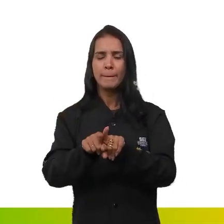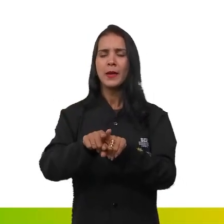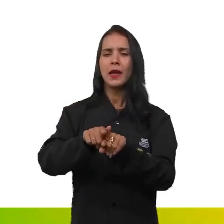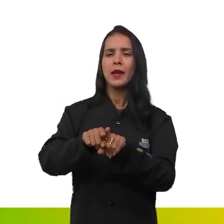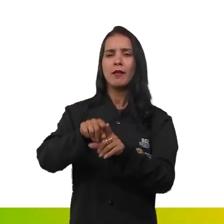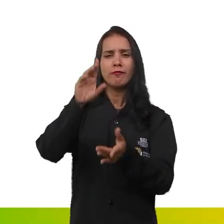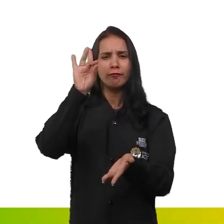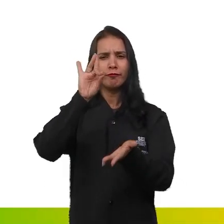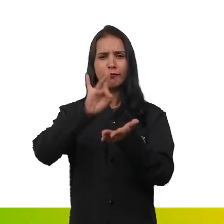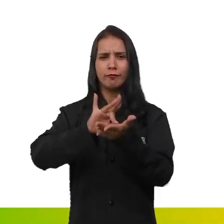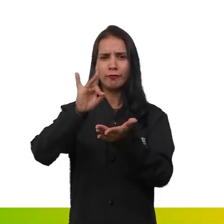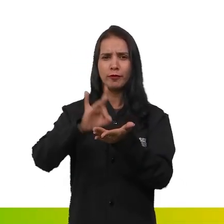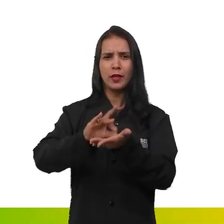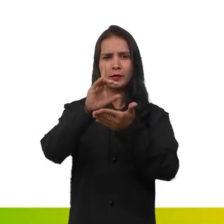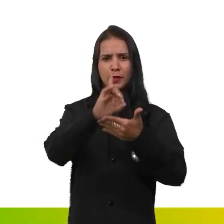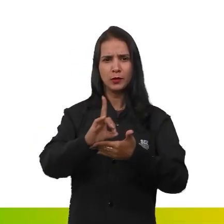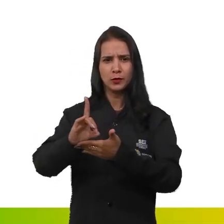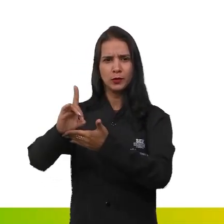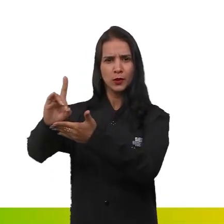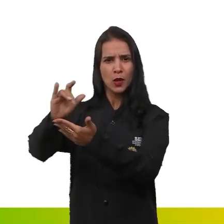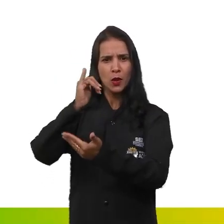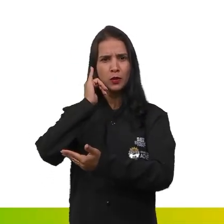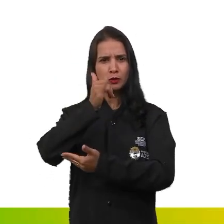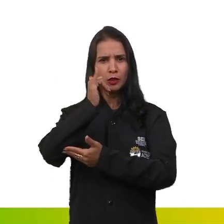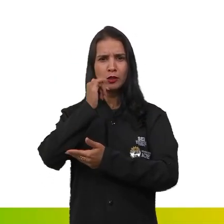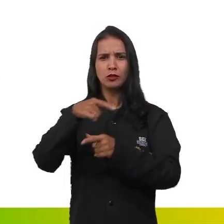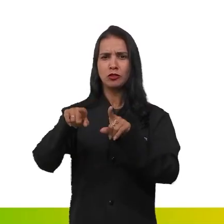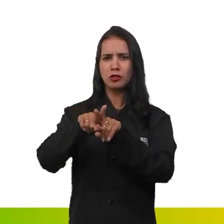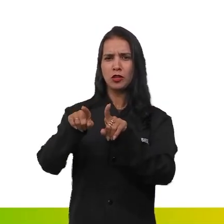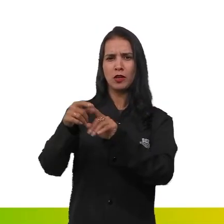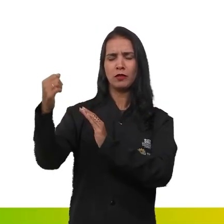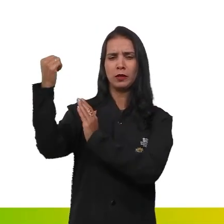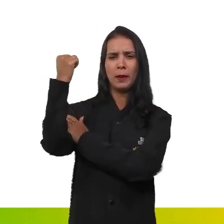e a vida diária dos gregos antigos.